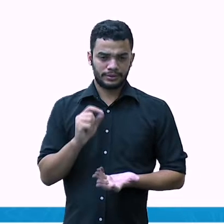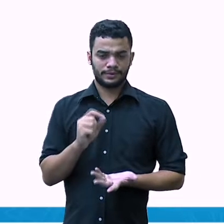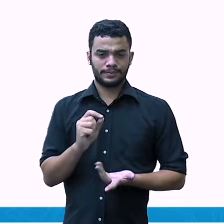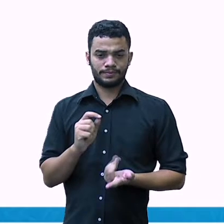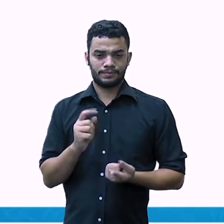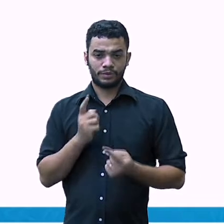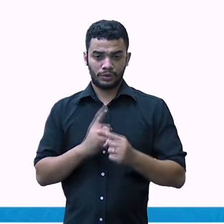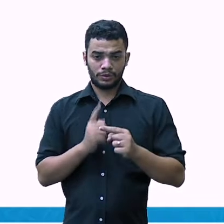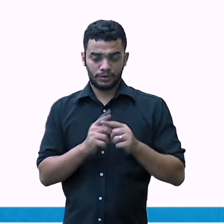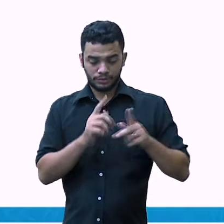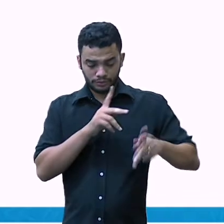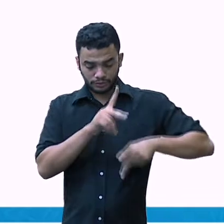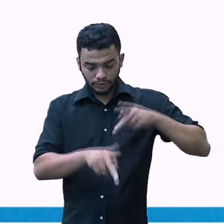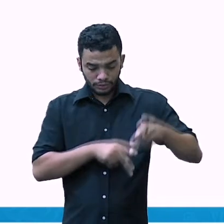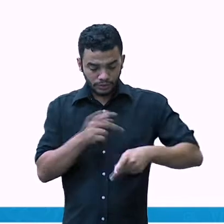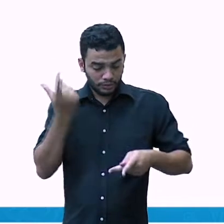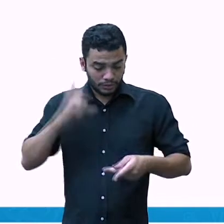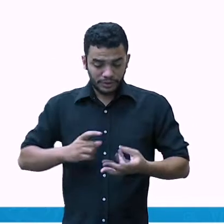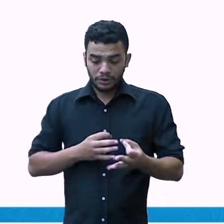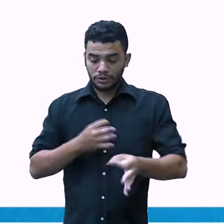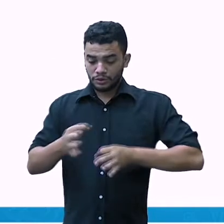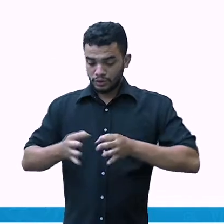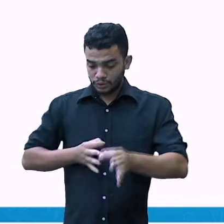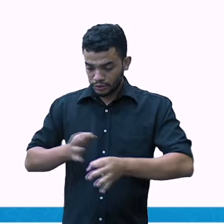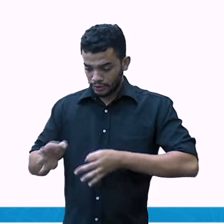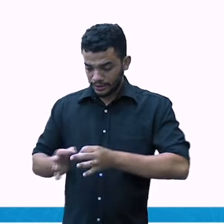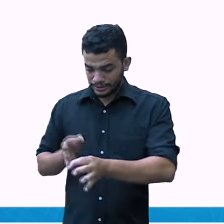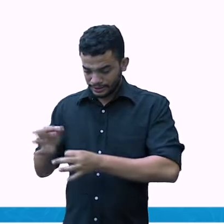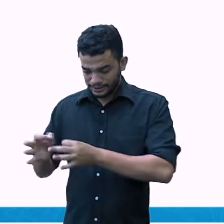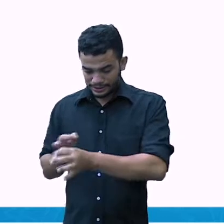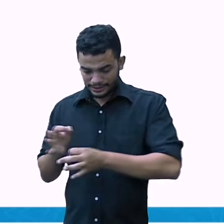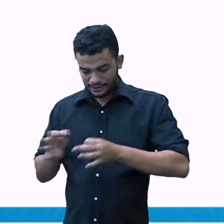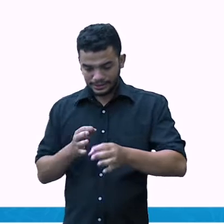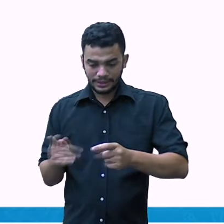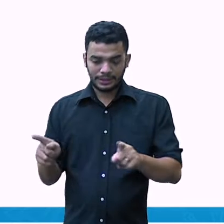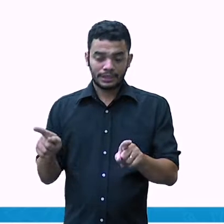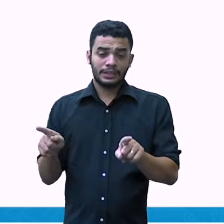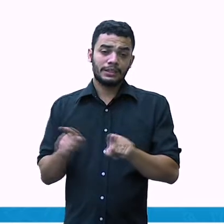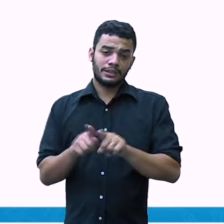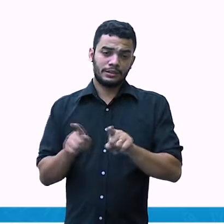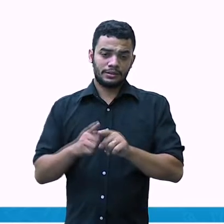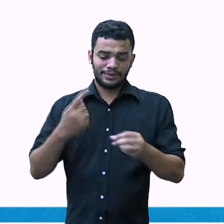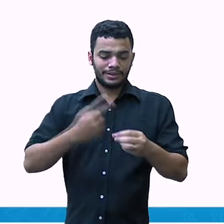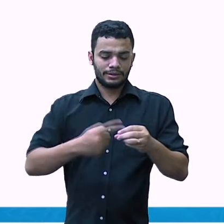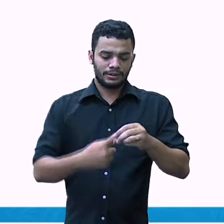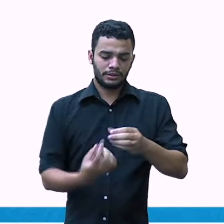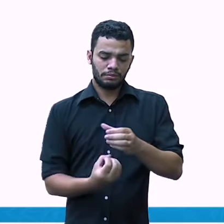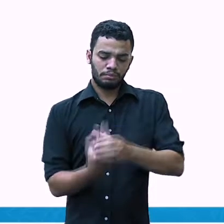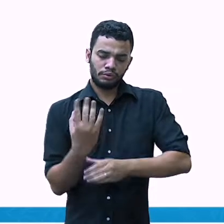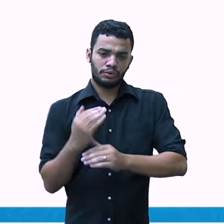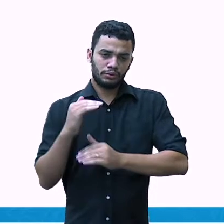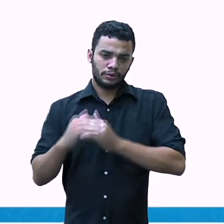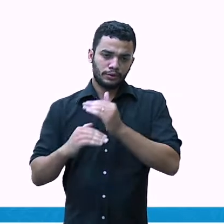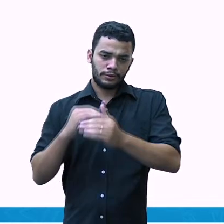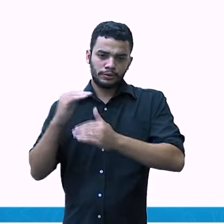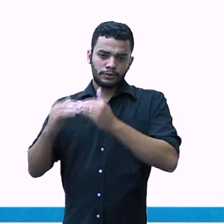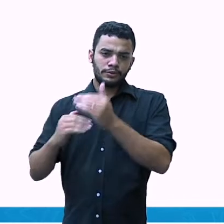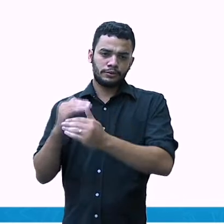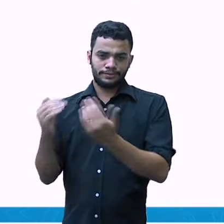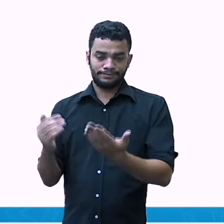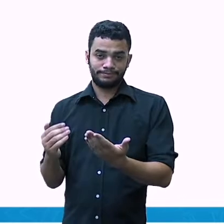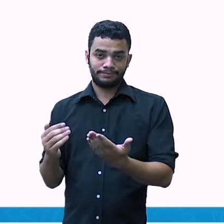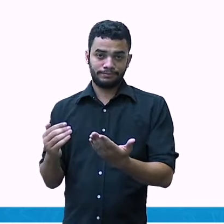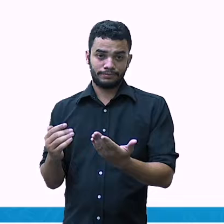um território e, consequentemente, a formação de uma cidade. Foi assim em Nova York, nos